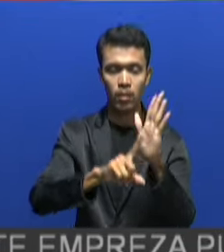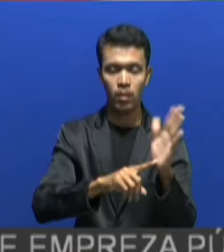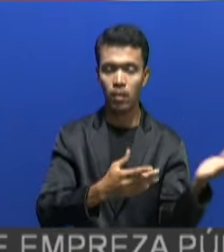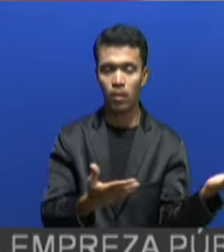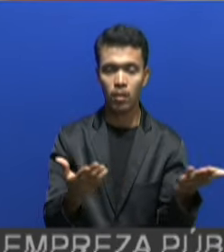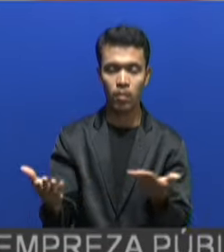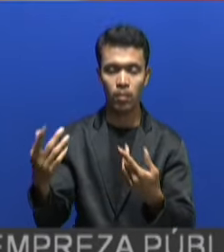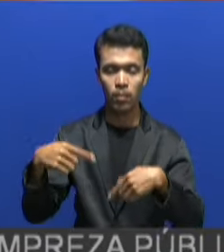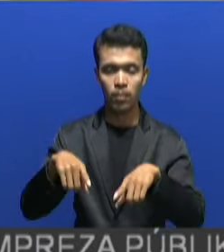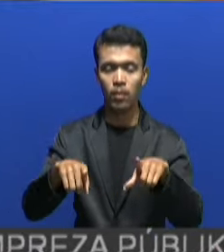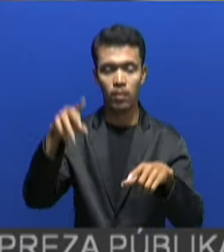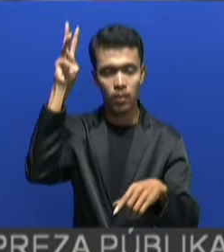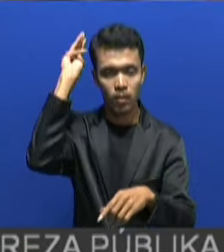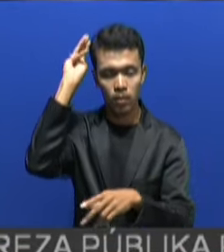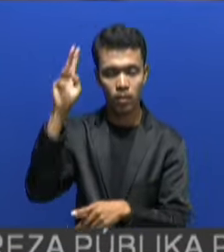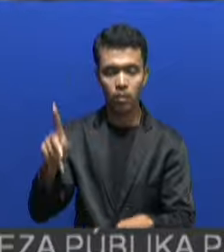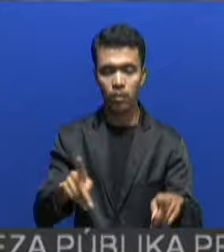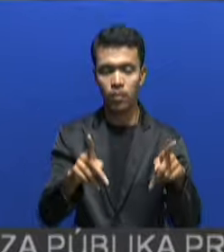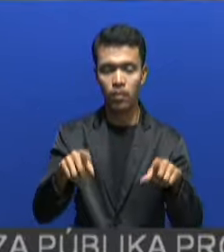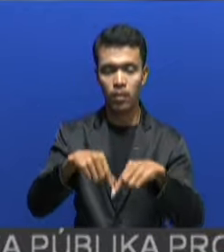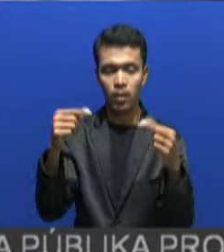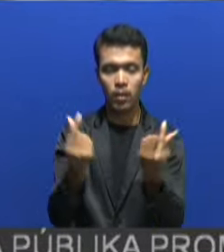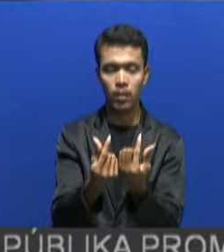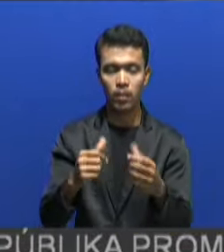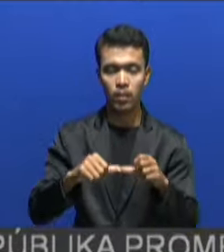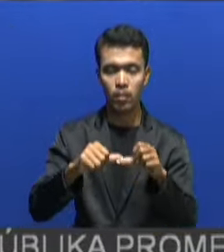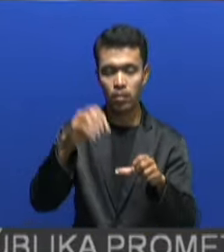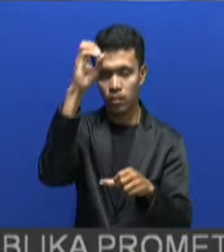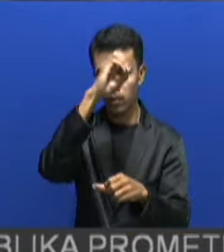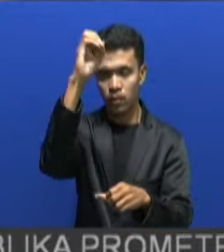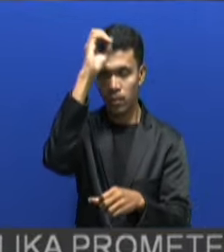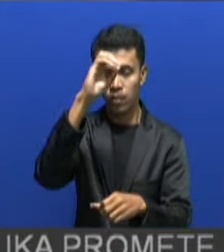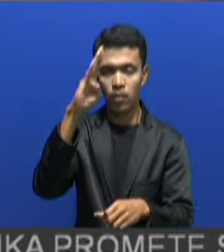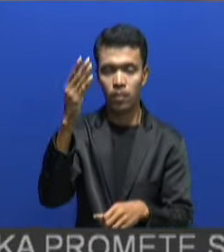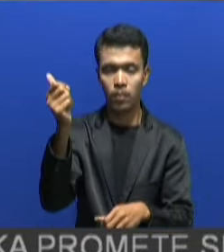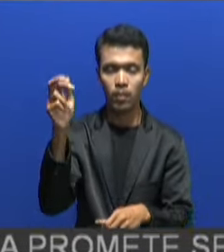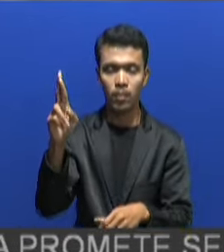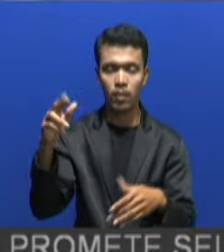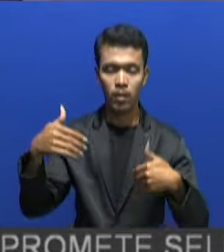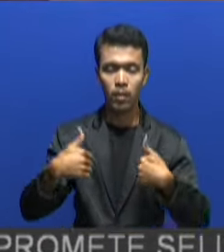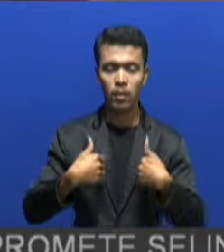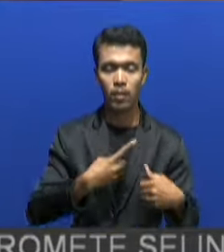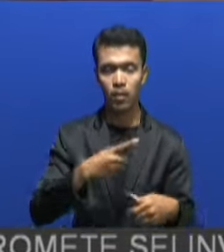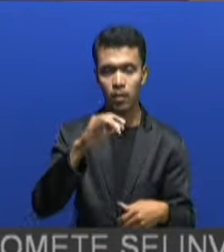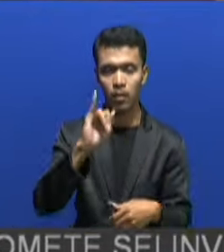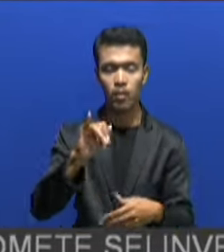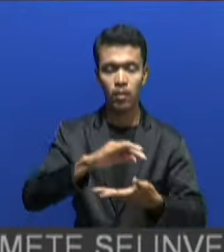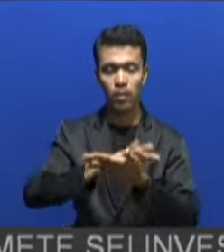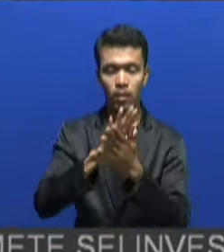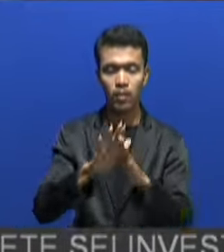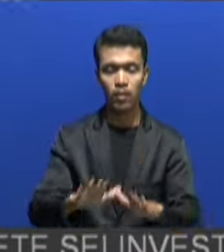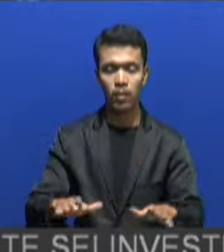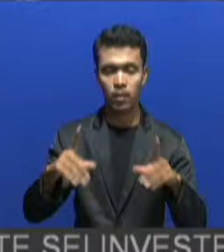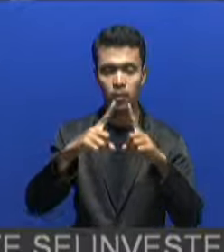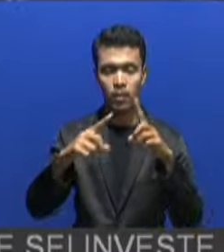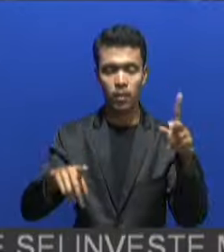mesmo. Equipa conjunta se continua a la operação Bafat em bar no karaoke Sira e Adililaran. Rod garante situação hakmatek ba